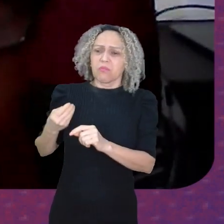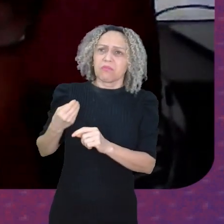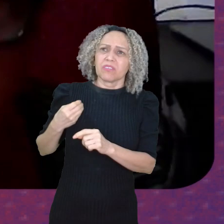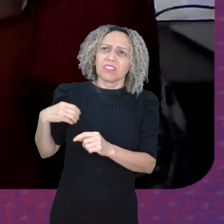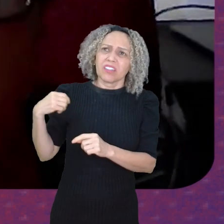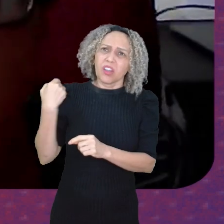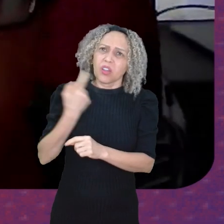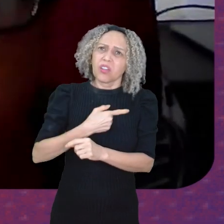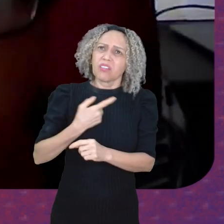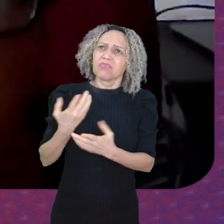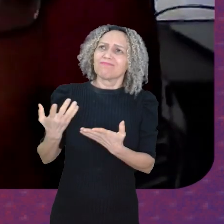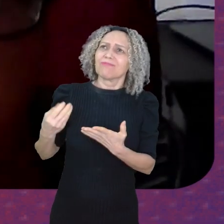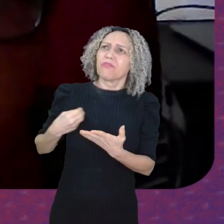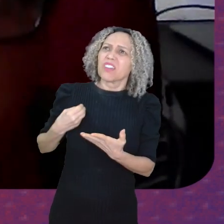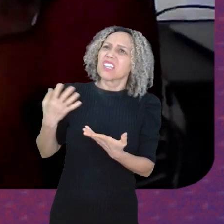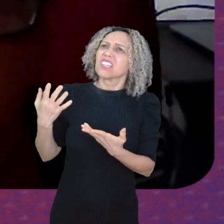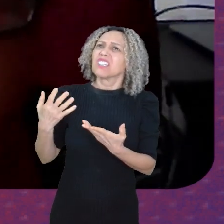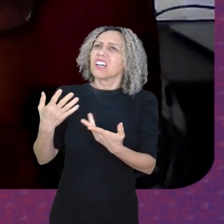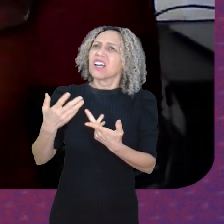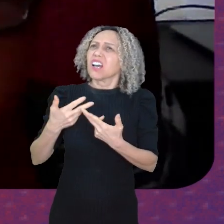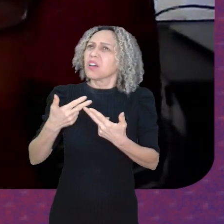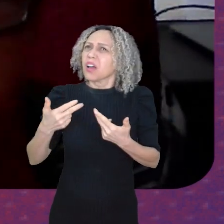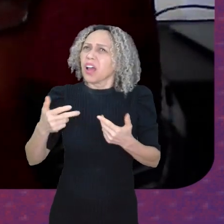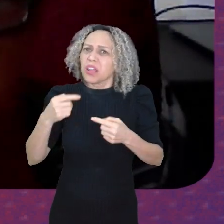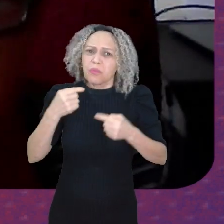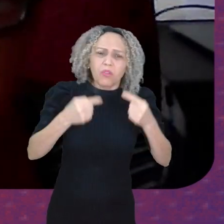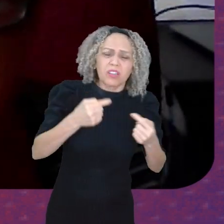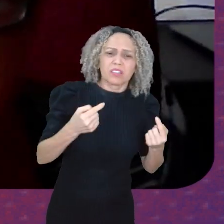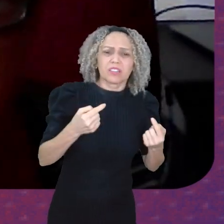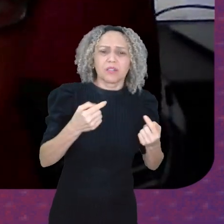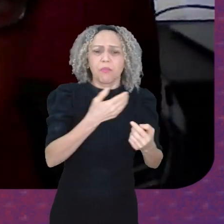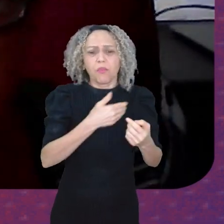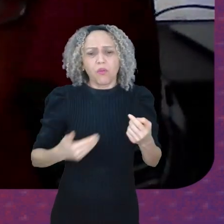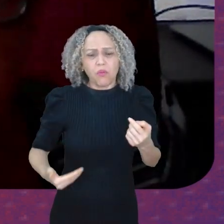país, no campo das políticas públicas.